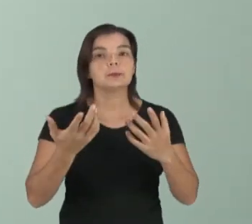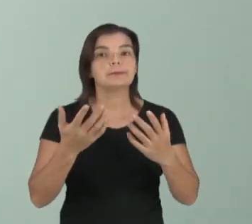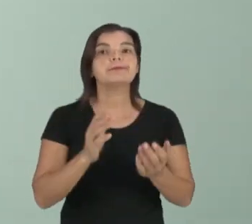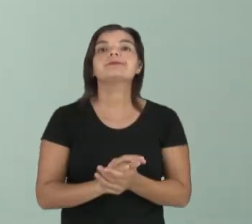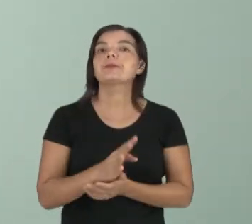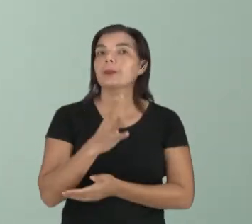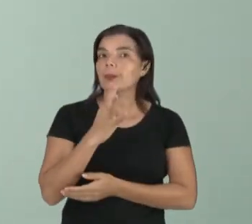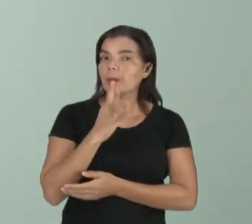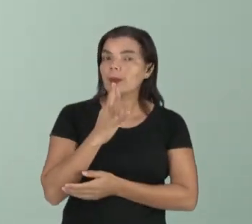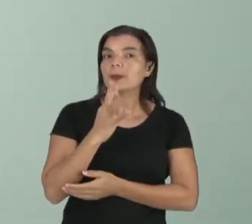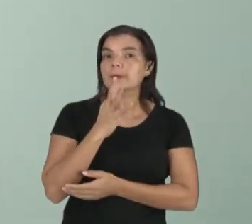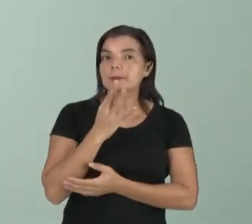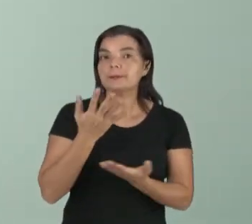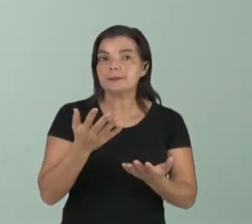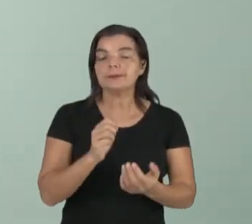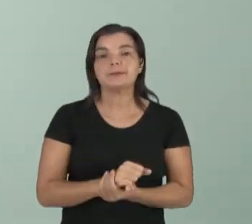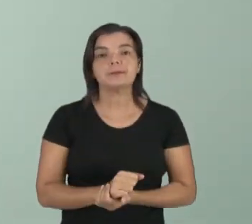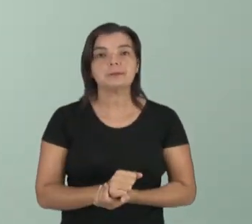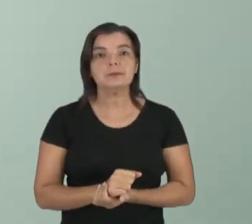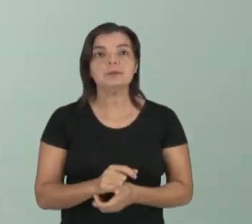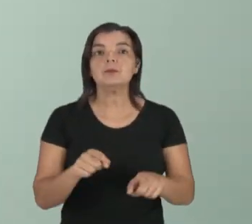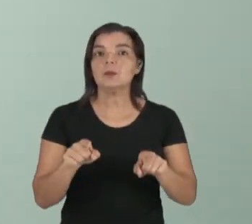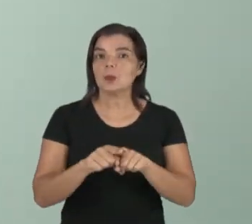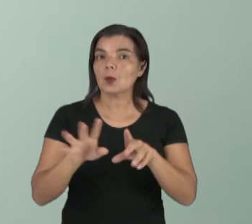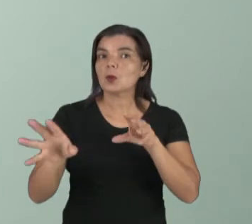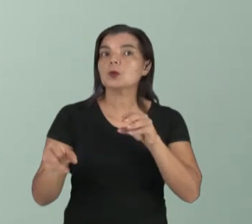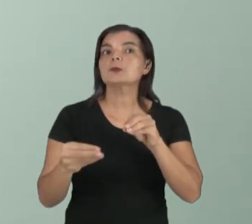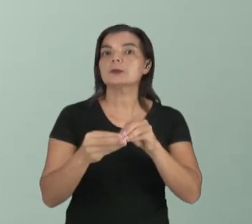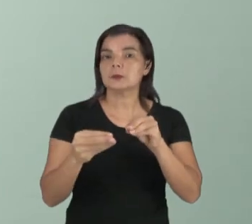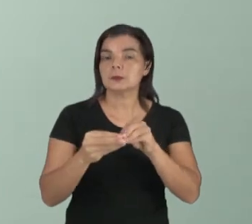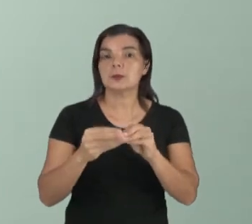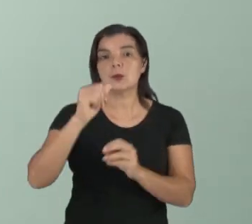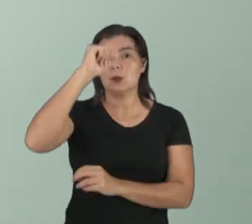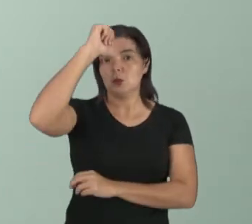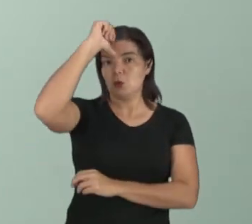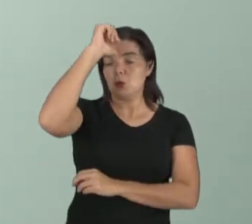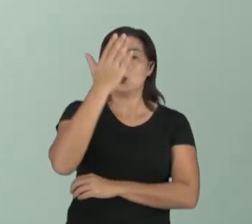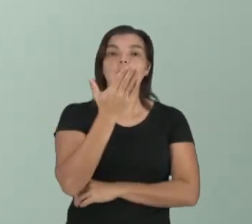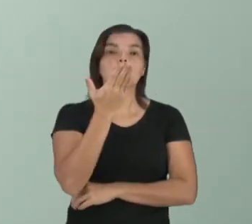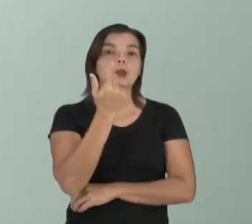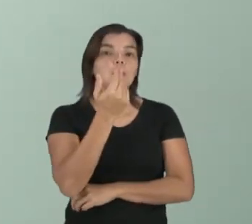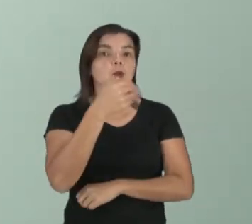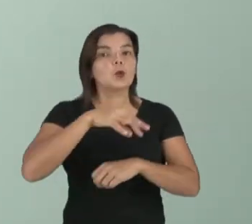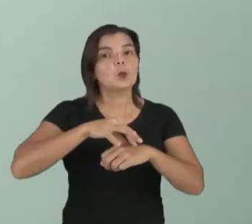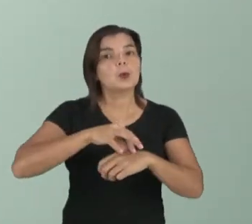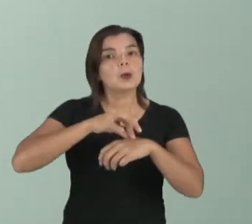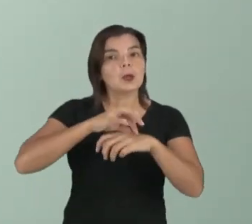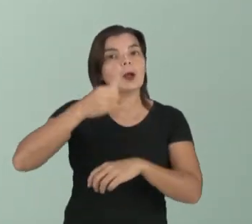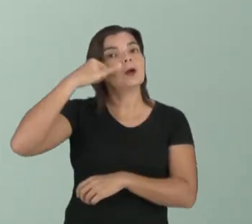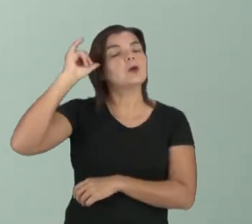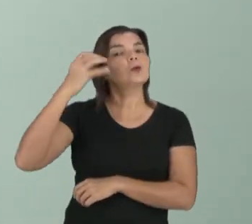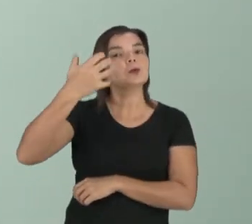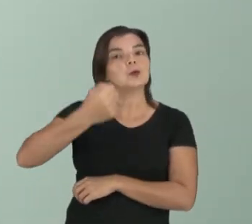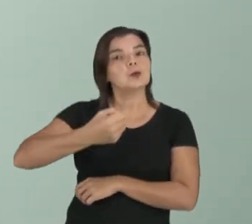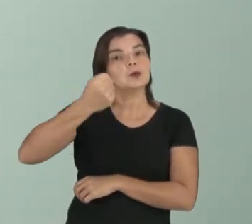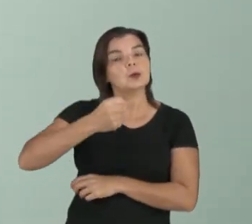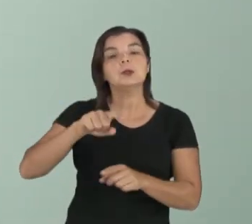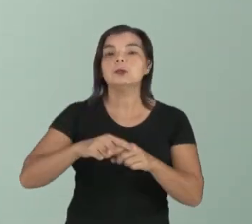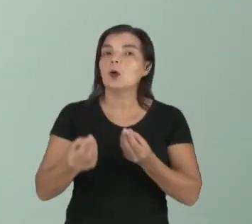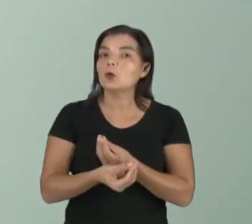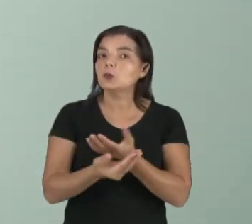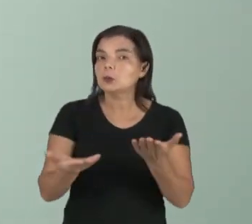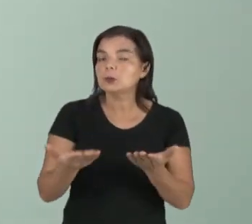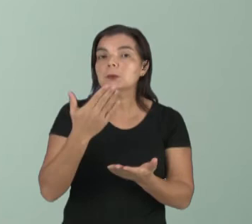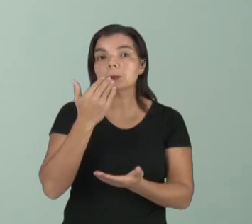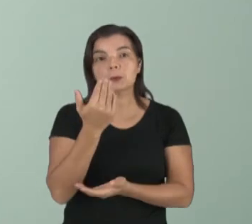esse conhecimento, inferir isso, que indianos não comem carne de vaca, logo, não é para servir esse